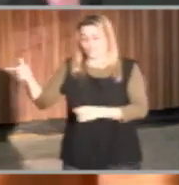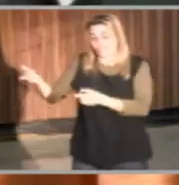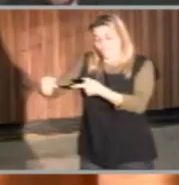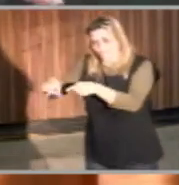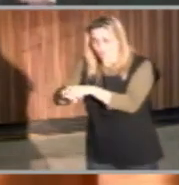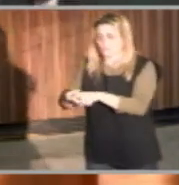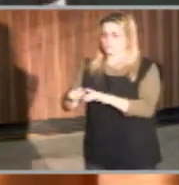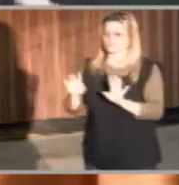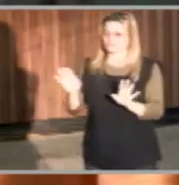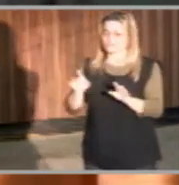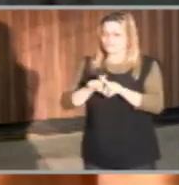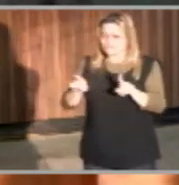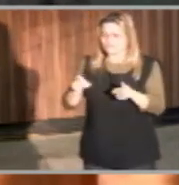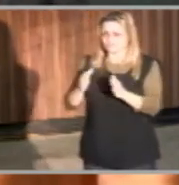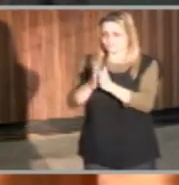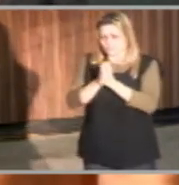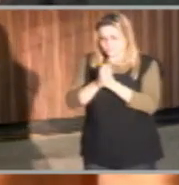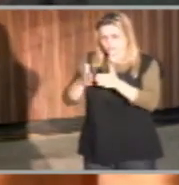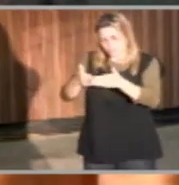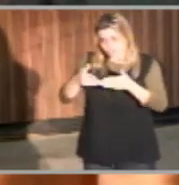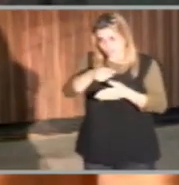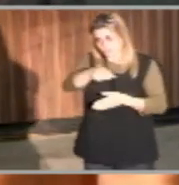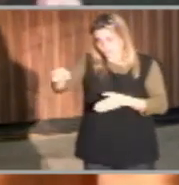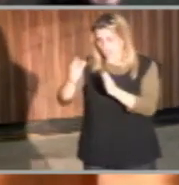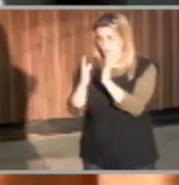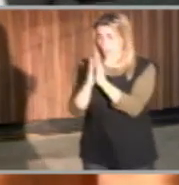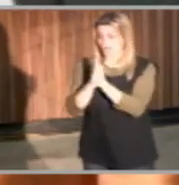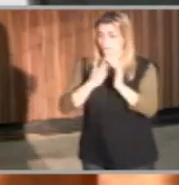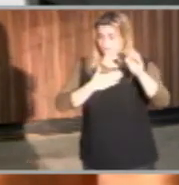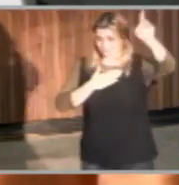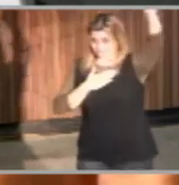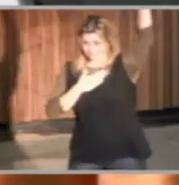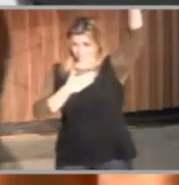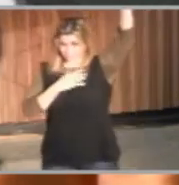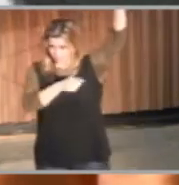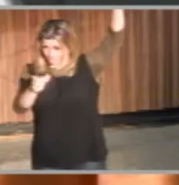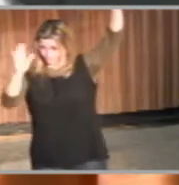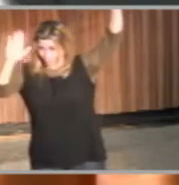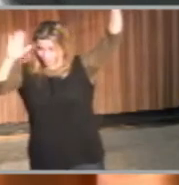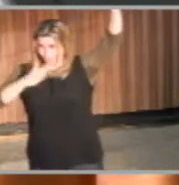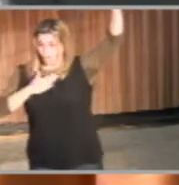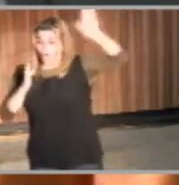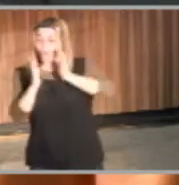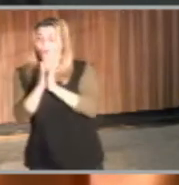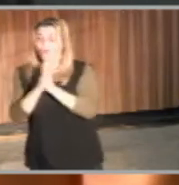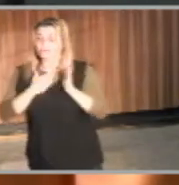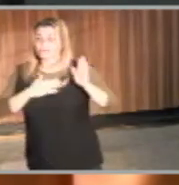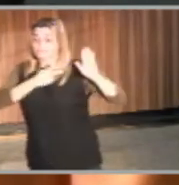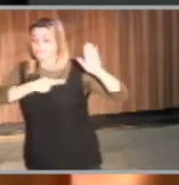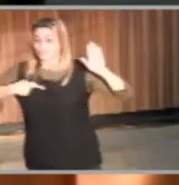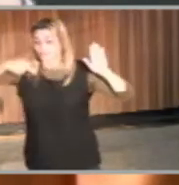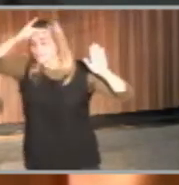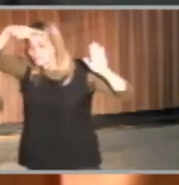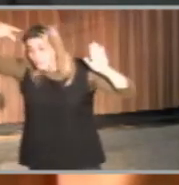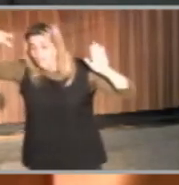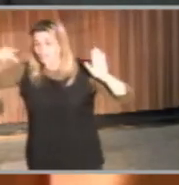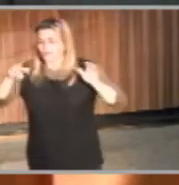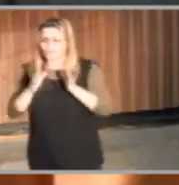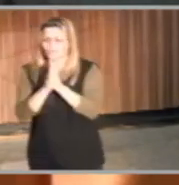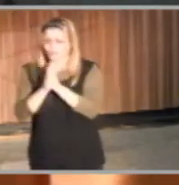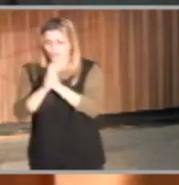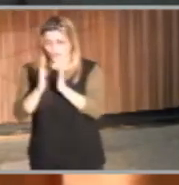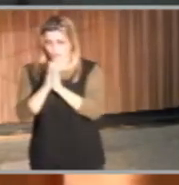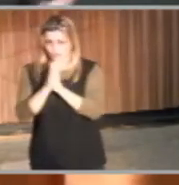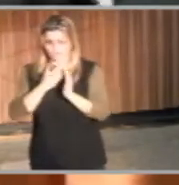Mas eu queria que vocês orassem. Posso contar com a sua oração? Quem vai orar pelo pastor? Levanta a mão aqui, eu quero ver. Mas marca na tua agenda, não esquece não,